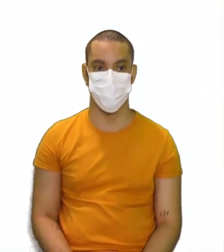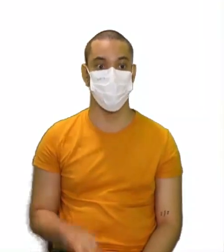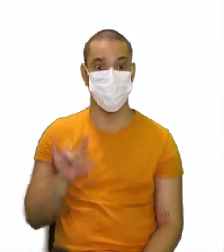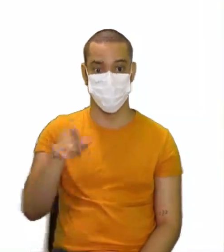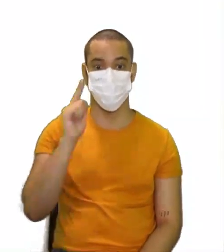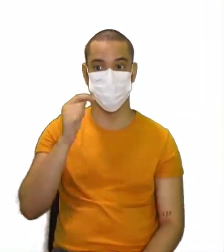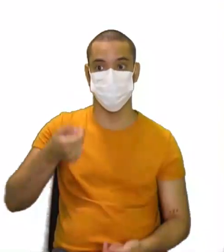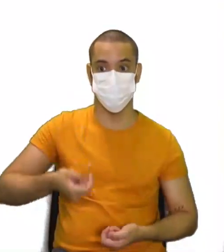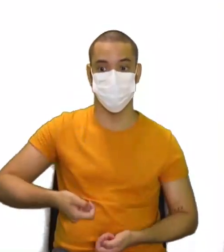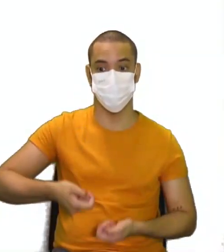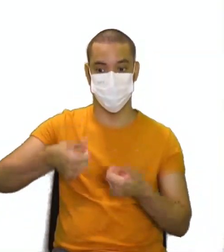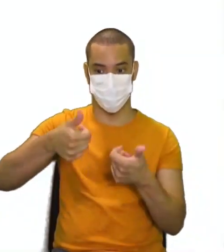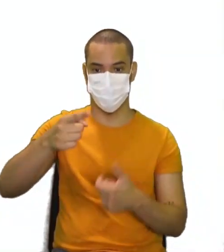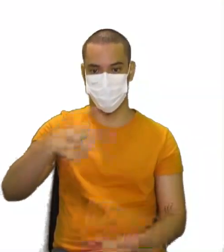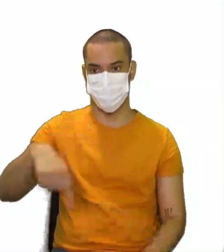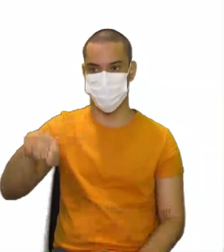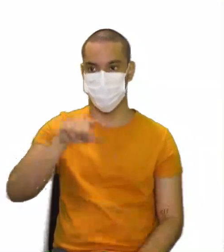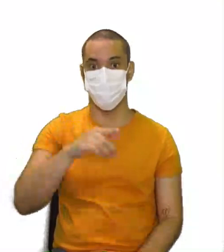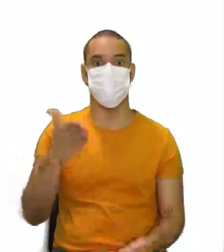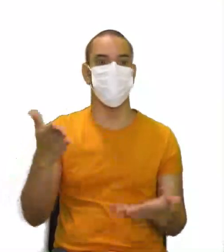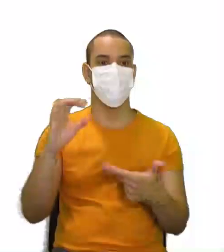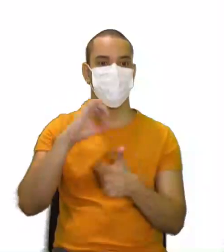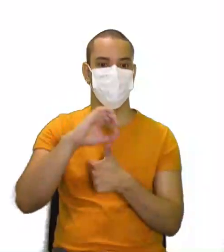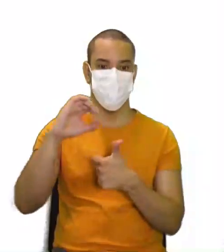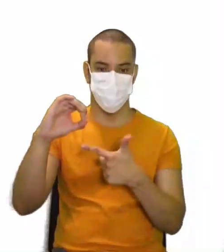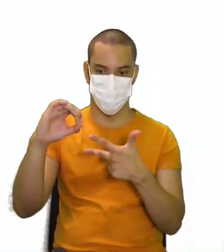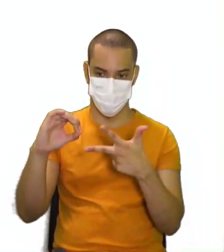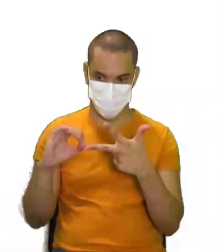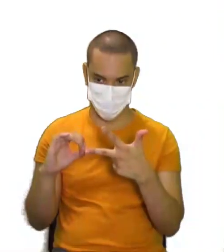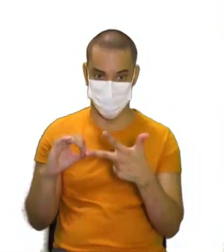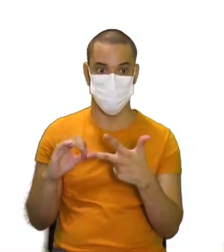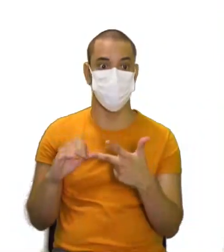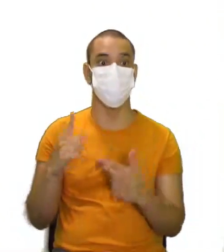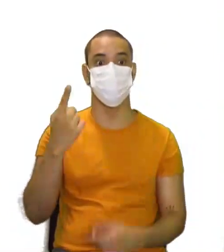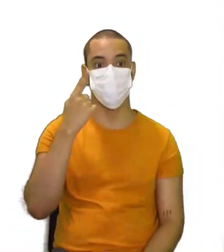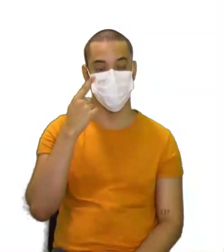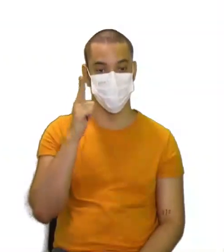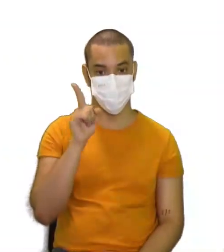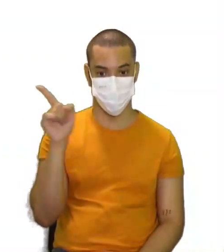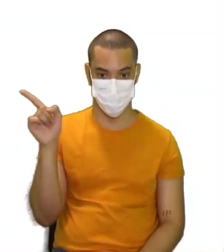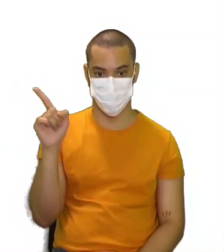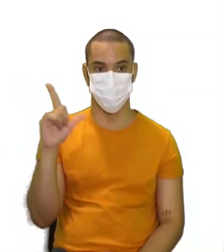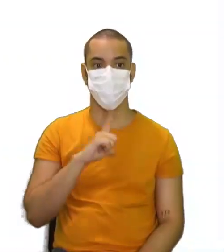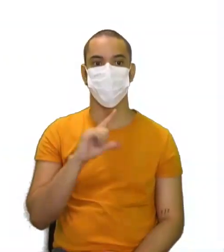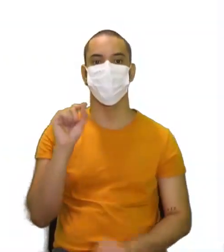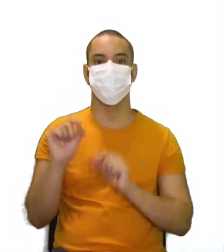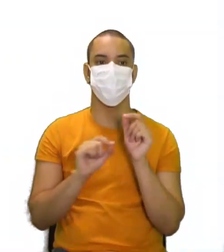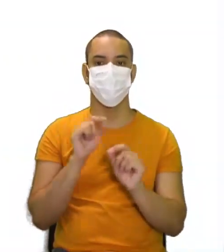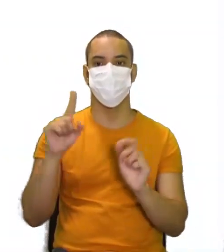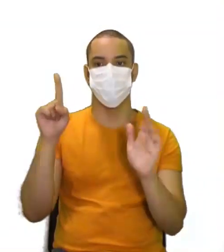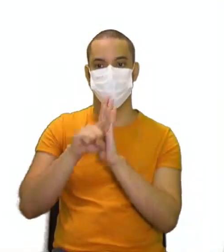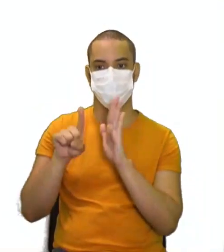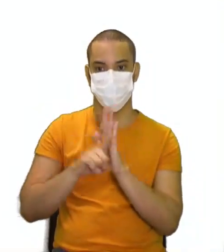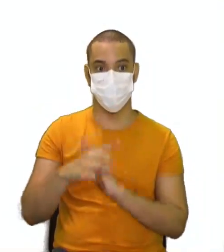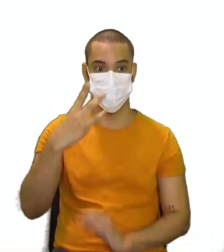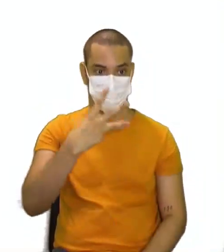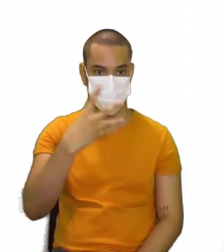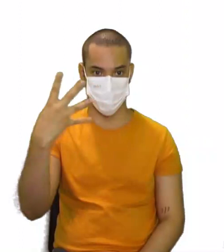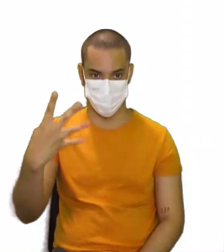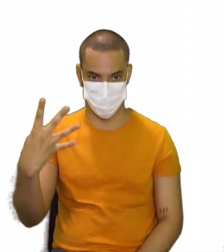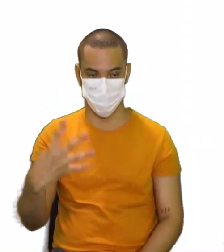né? Questão de Enem, né? Então, vamos lá. O enunciado a seguir refere-se às questões 3 e 4.